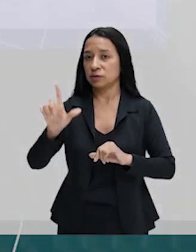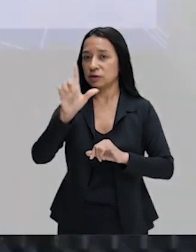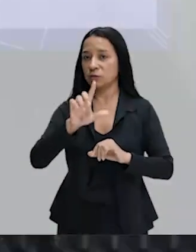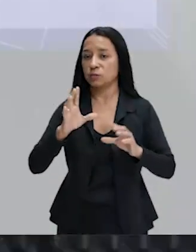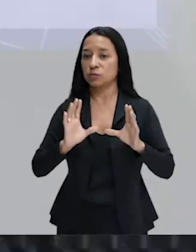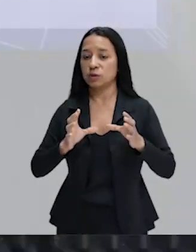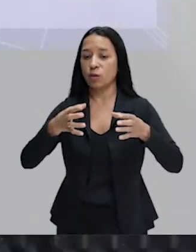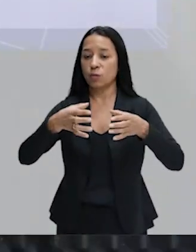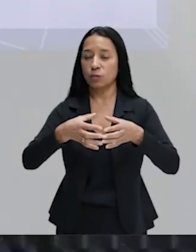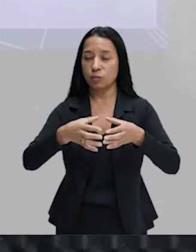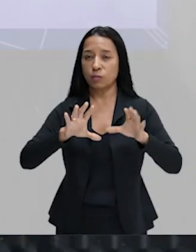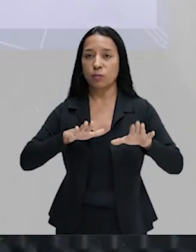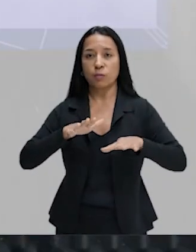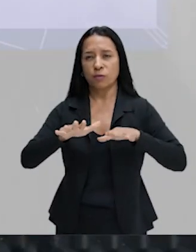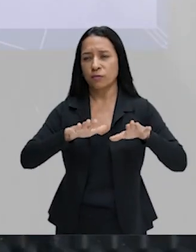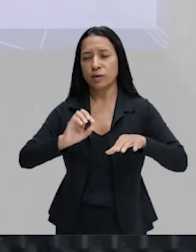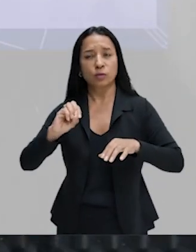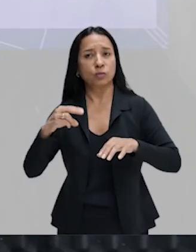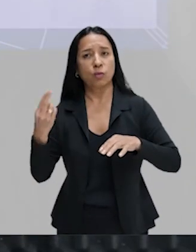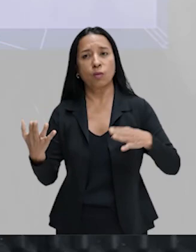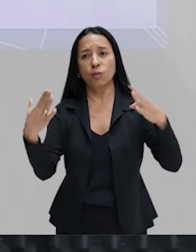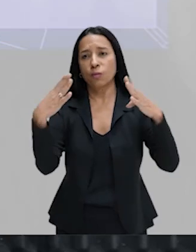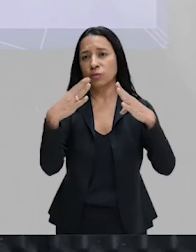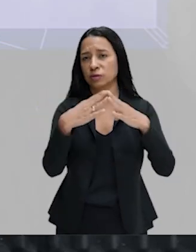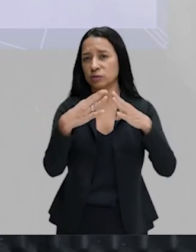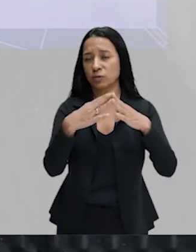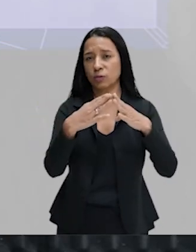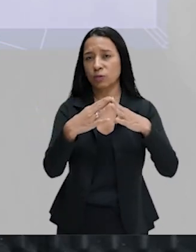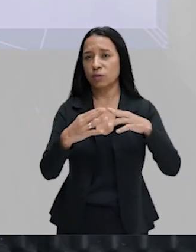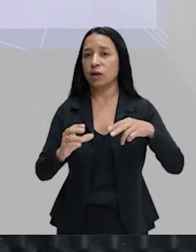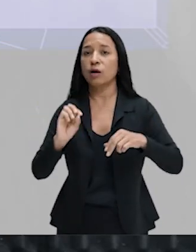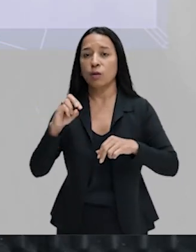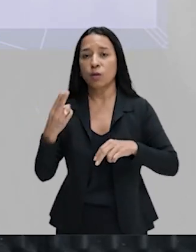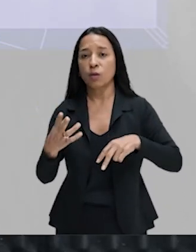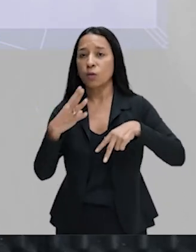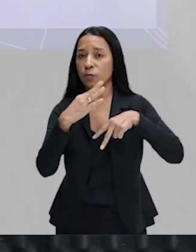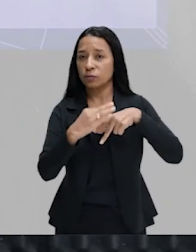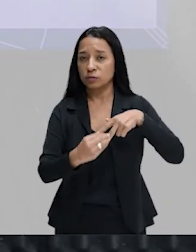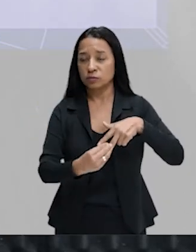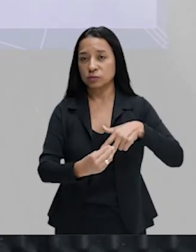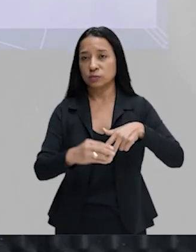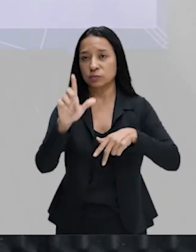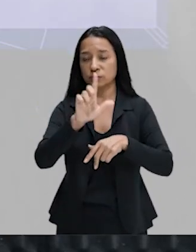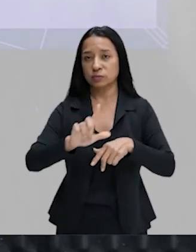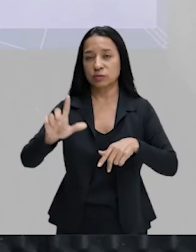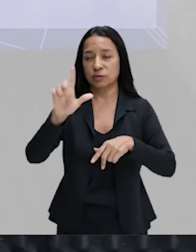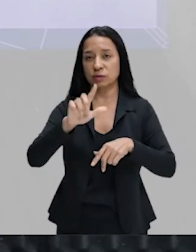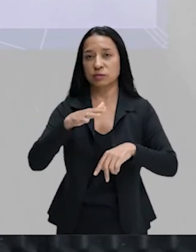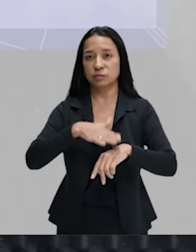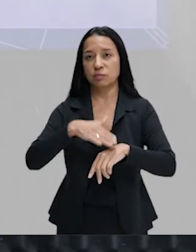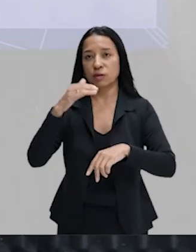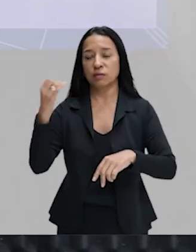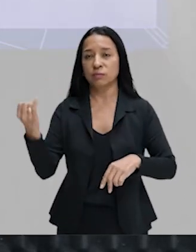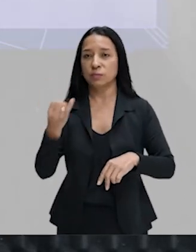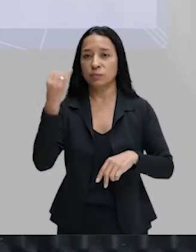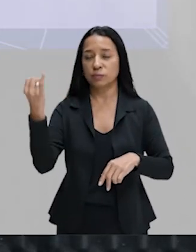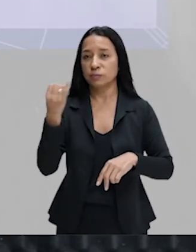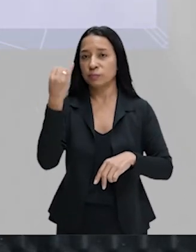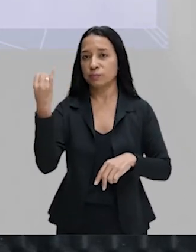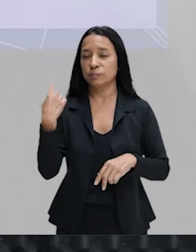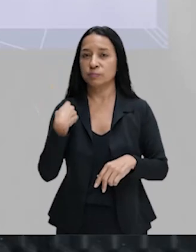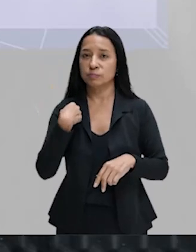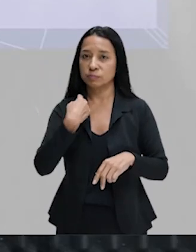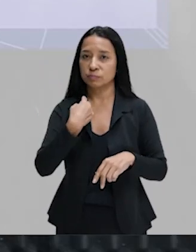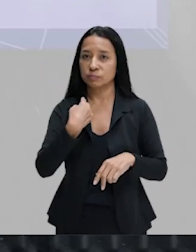um dos movimentos literários, ou um dos estilos literários mais importantes da